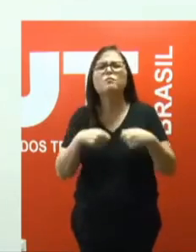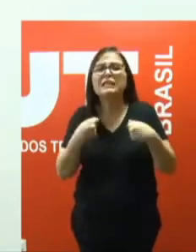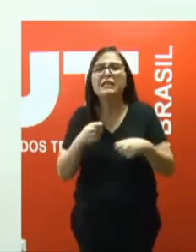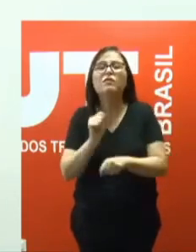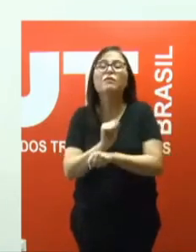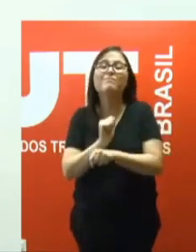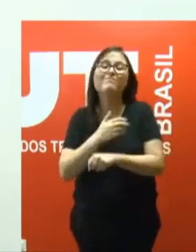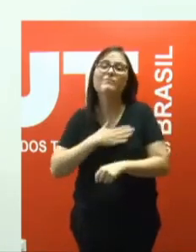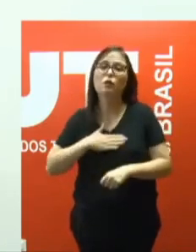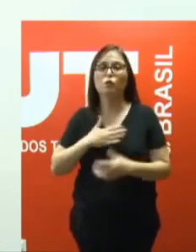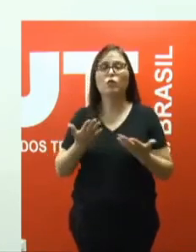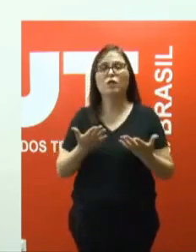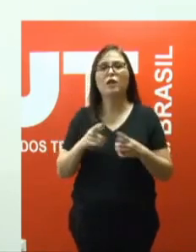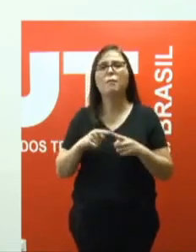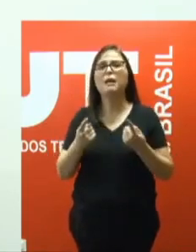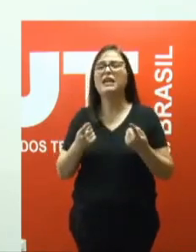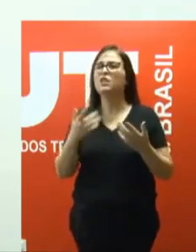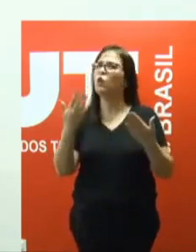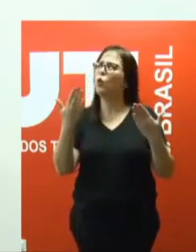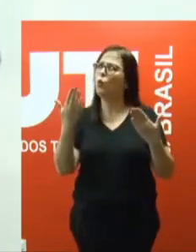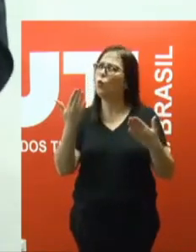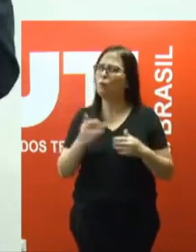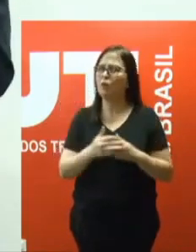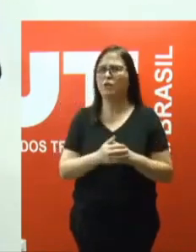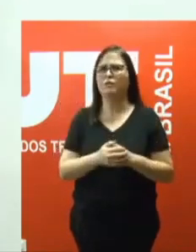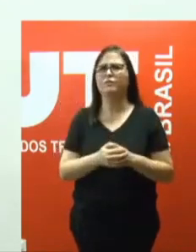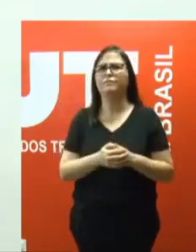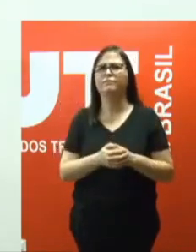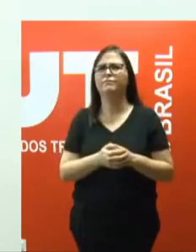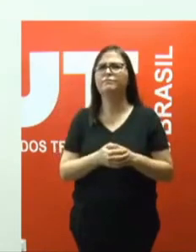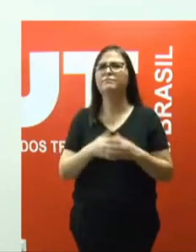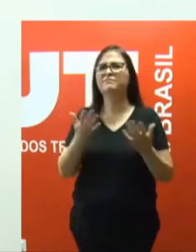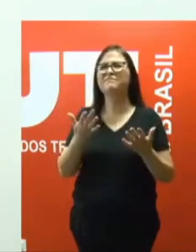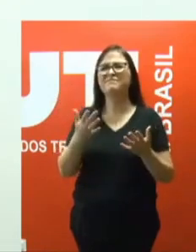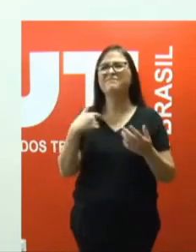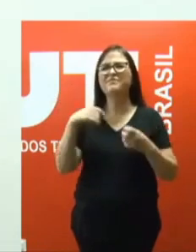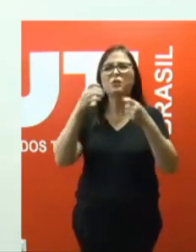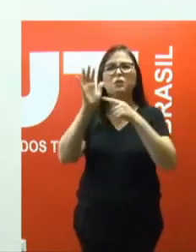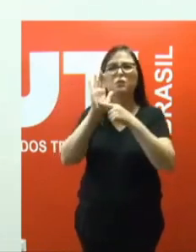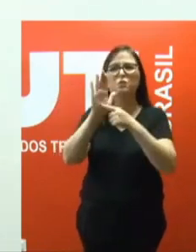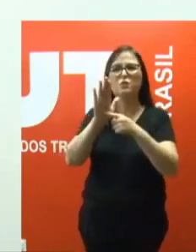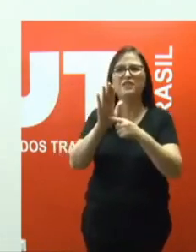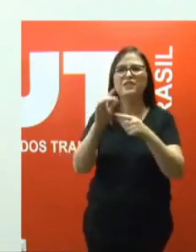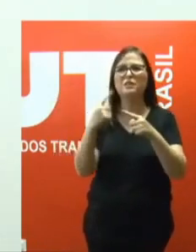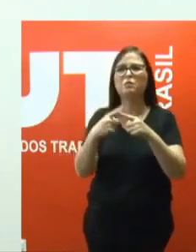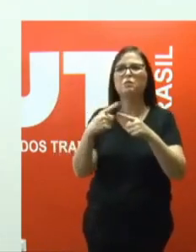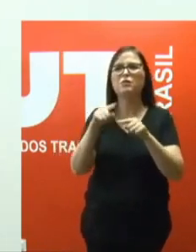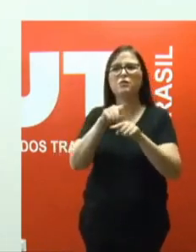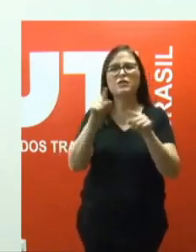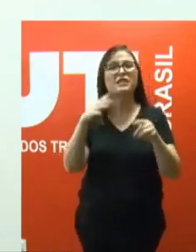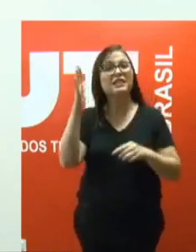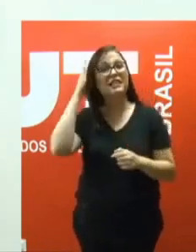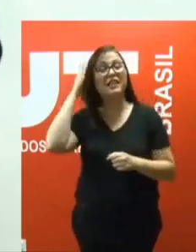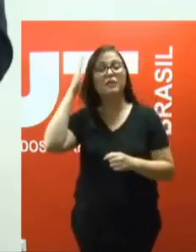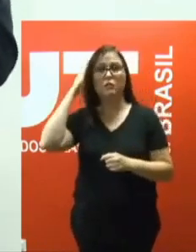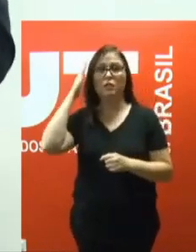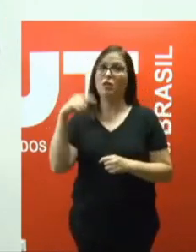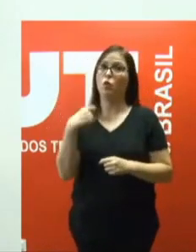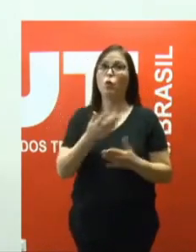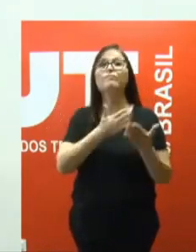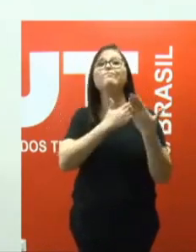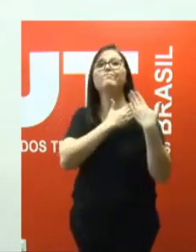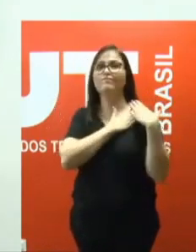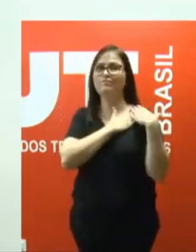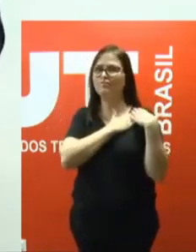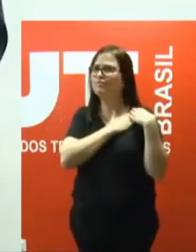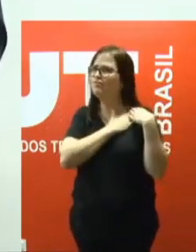tiveram. Sabe? Então, eu não sei se você, eu estou dizendo isso para você terem noção que nós temos uma tarefa